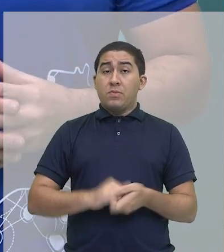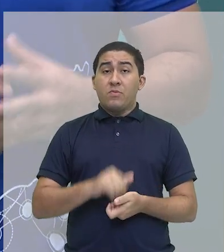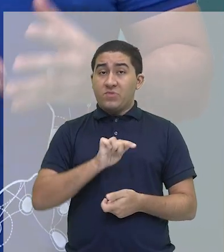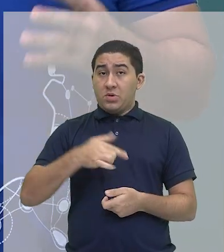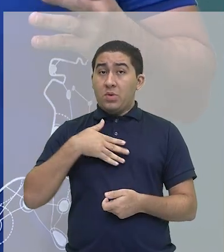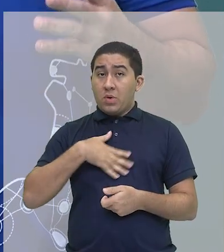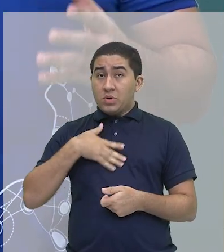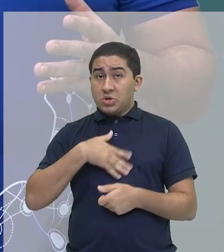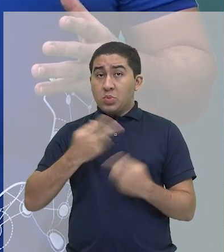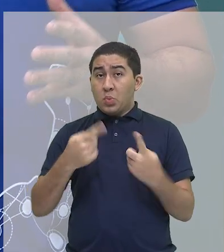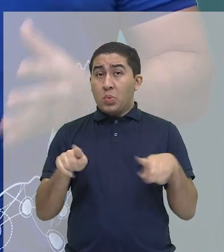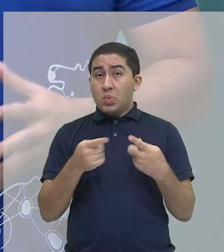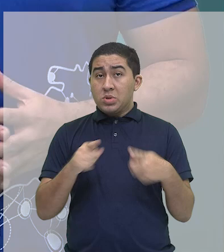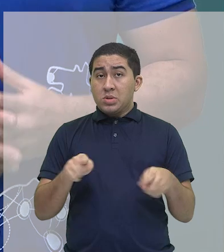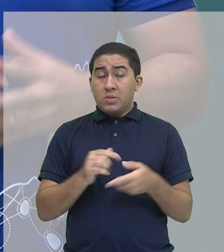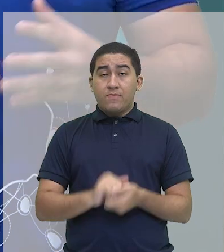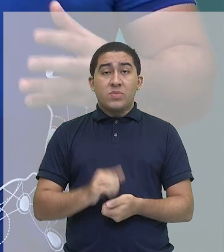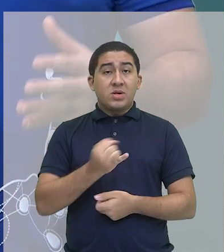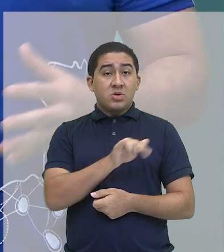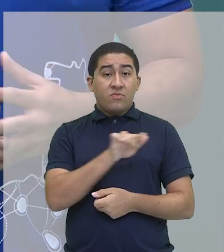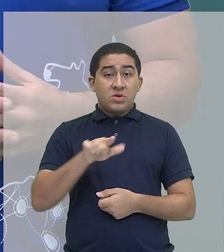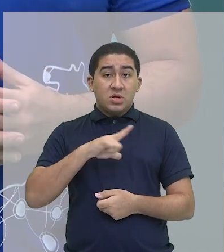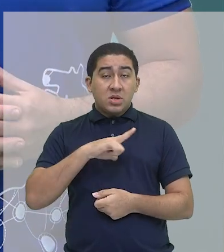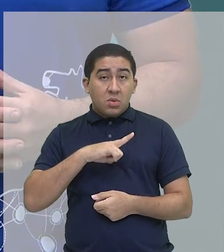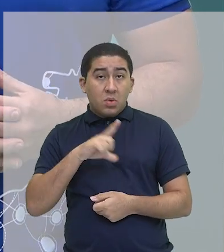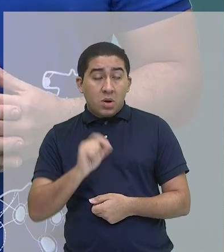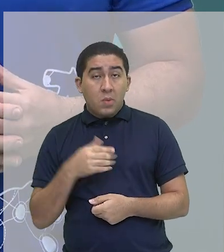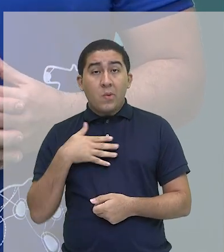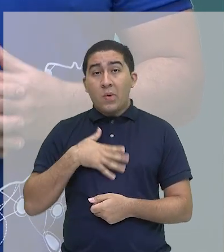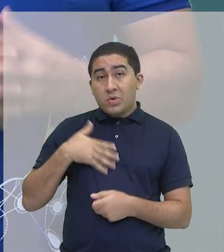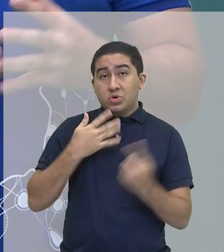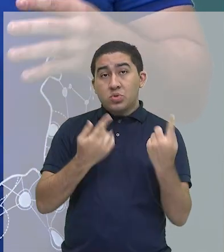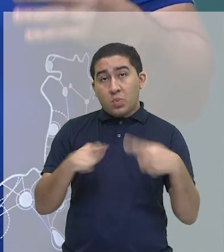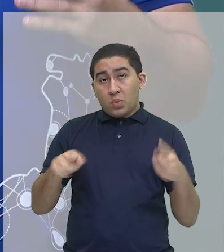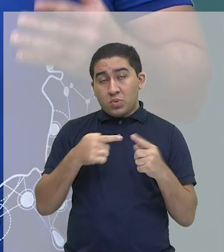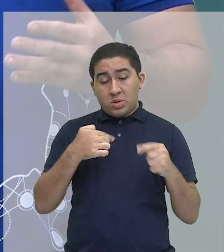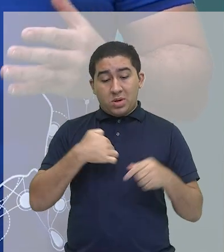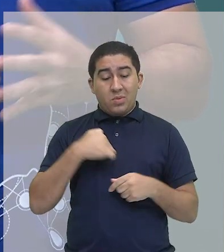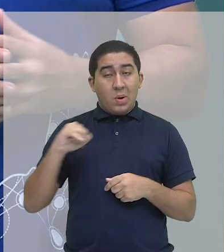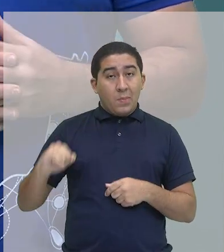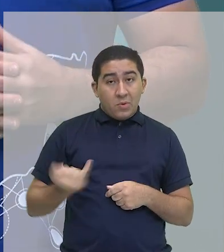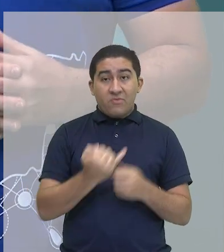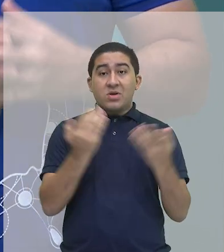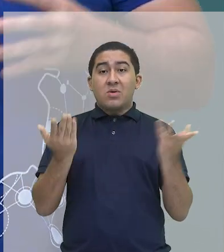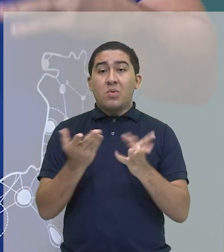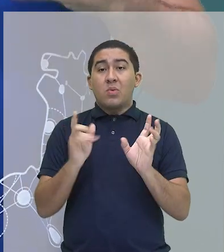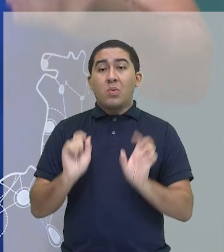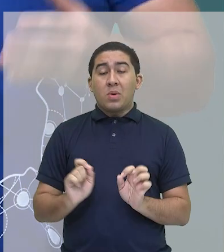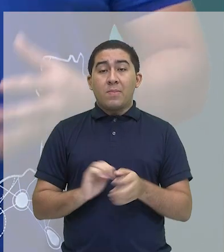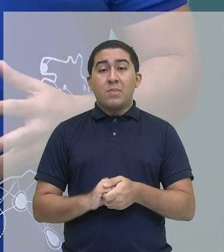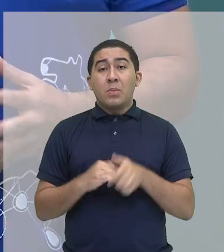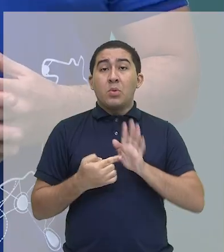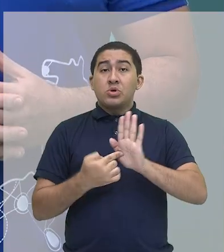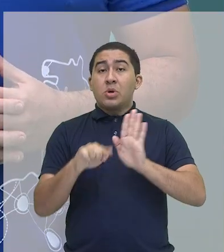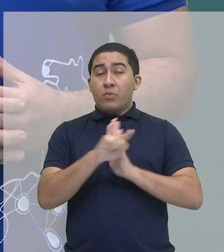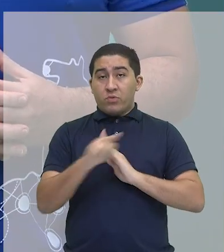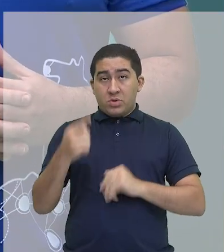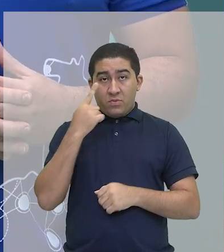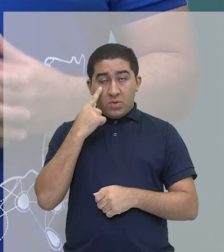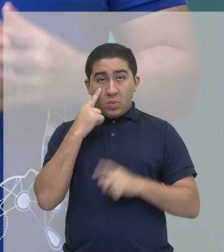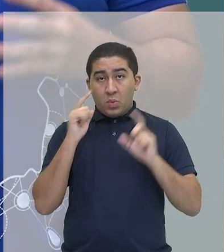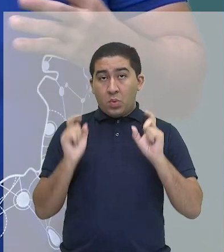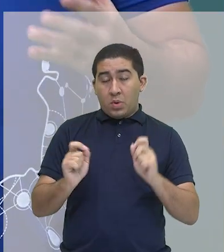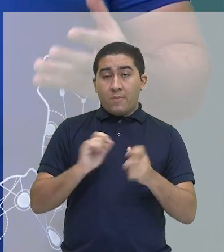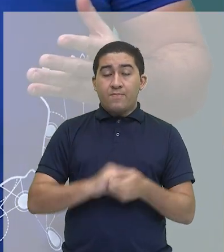música? Se vocês são amantes da música, eu vou aproveitar para mostrar para vocês